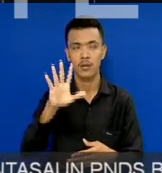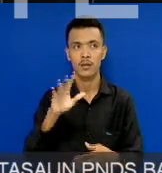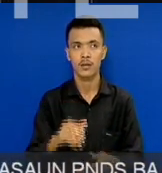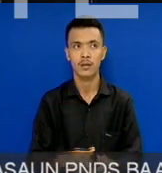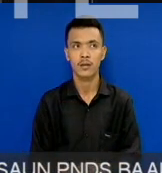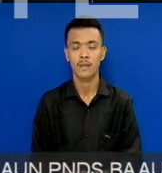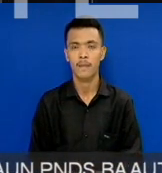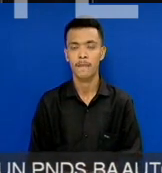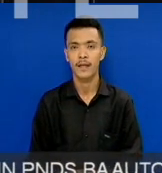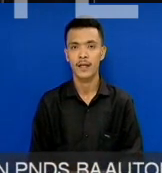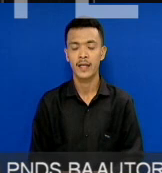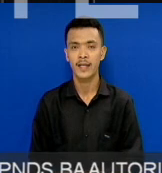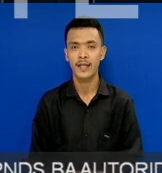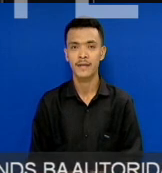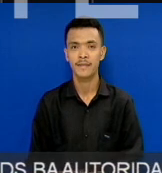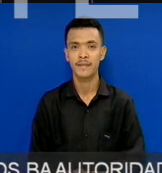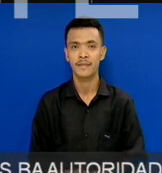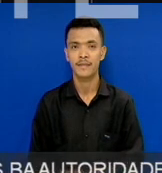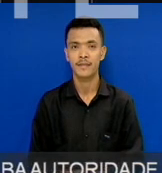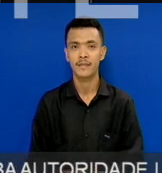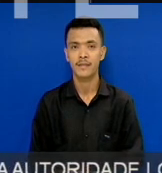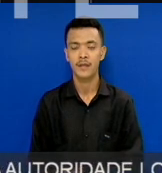Né, a mim bafan vale, às vezes,